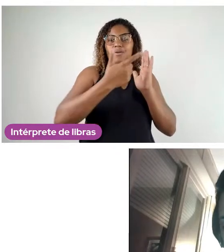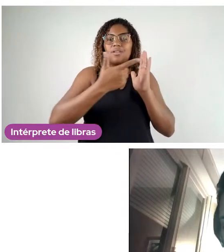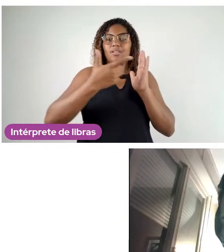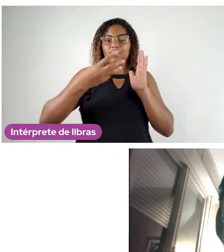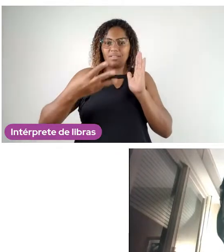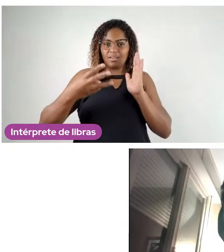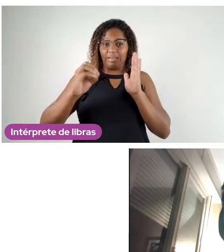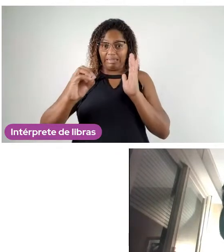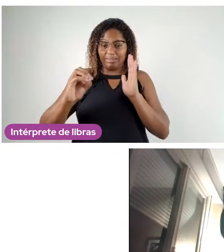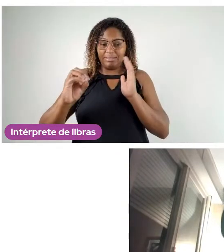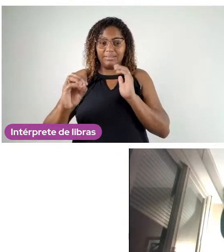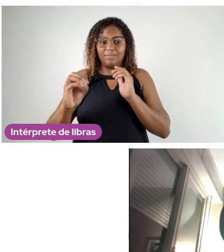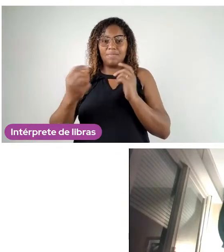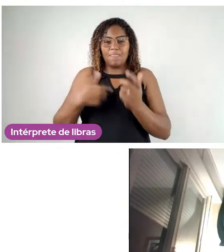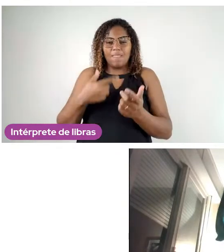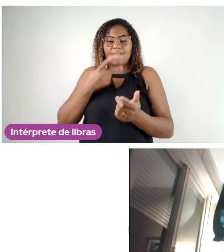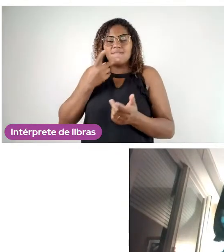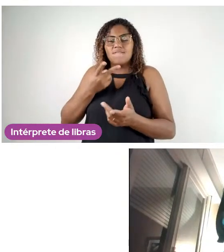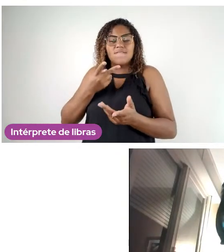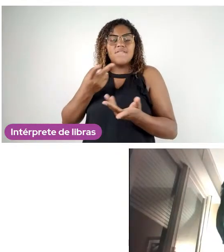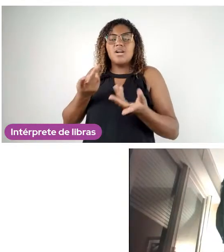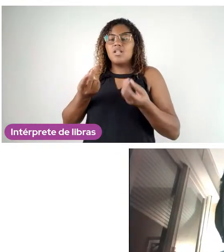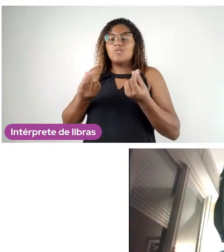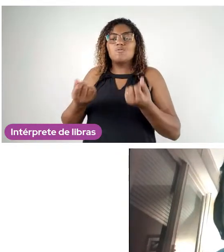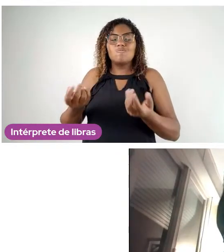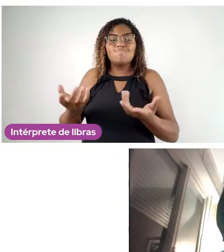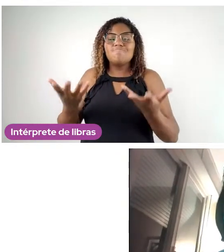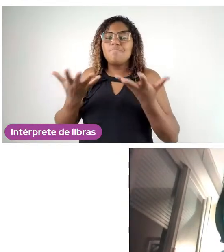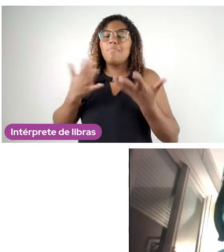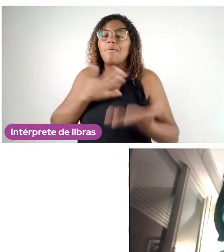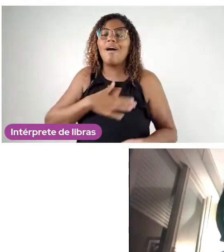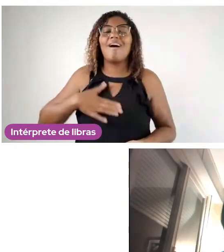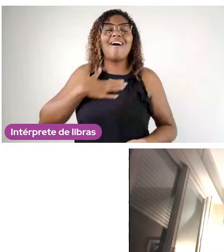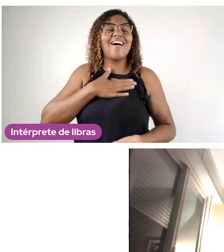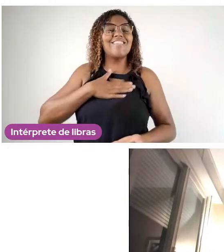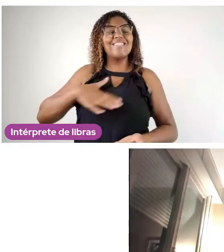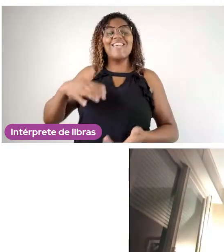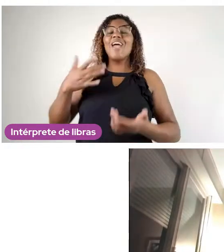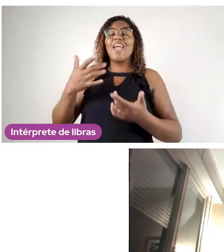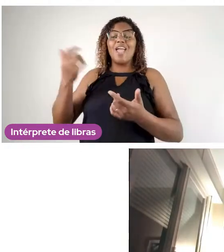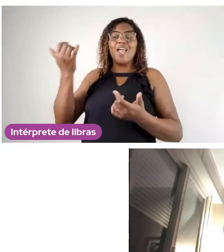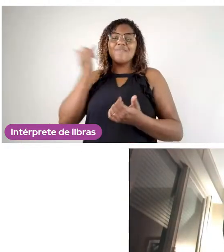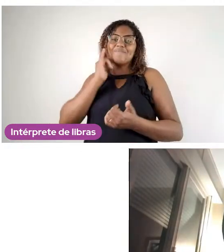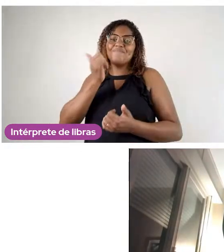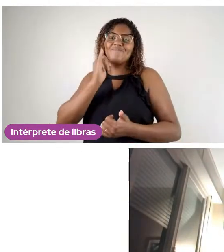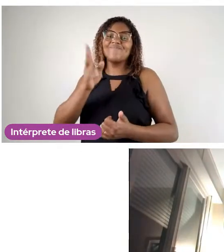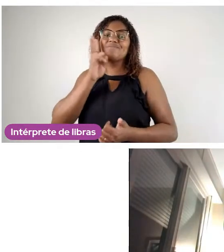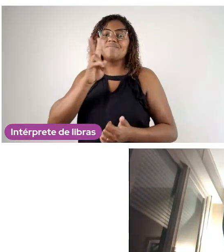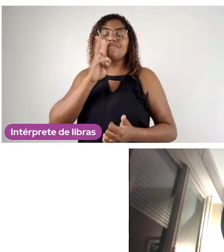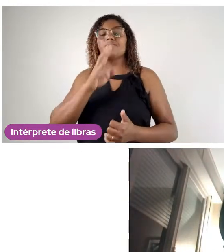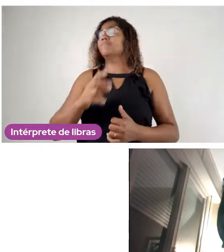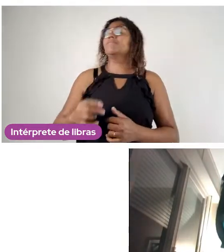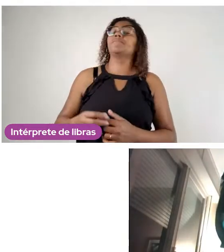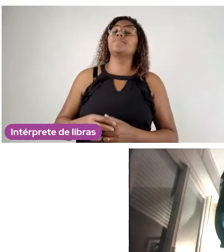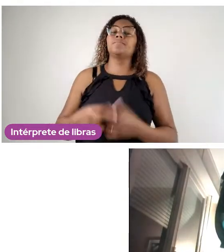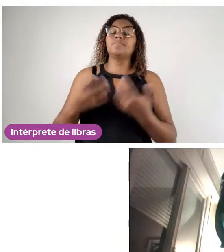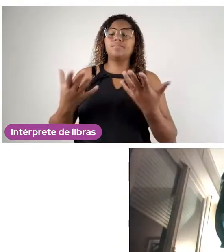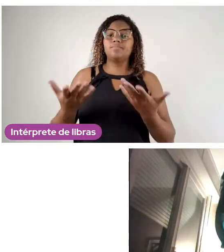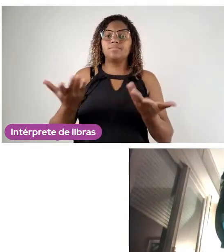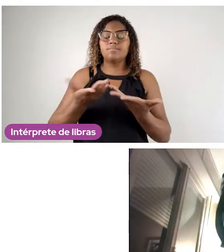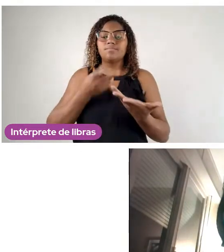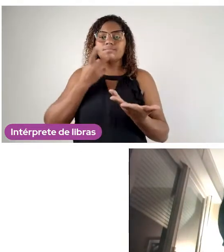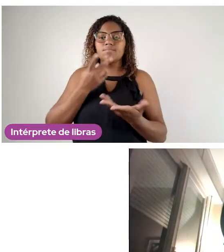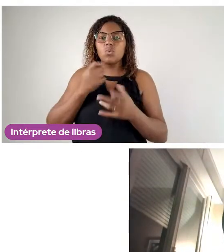muita... com muito gosto, assim, eu gosto, né, de contar histórias. Hoje, ao invés de falar com slides, eu